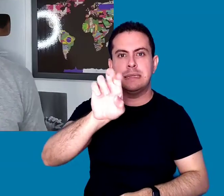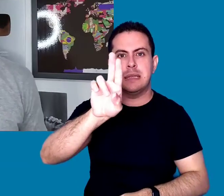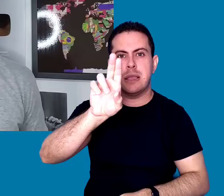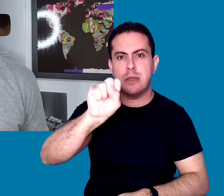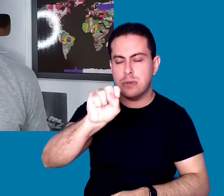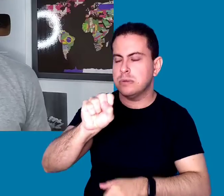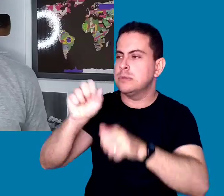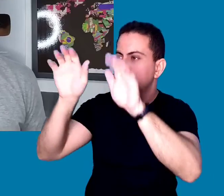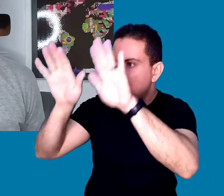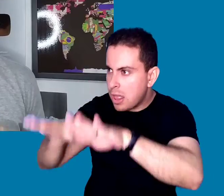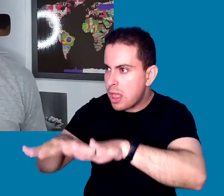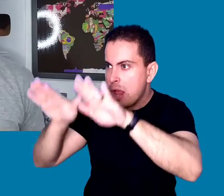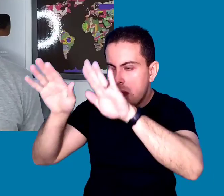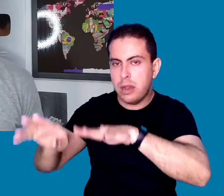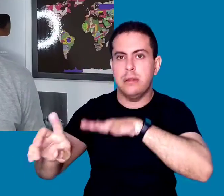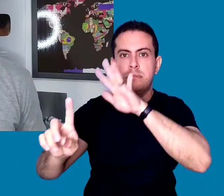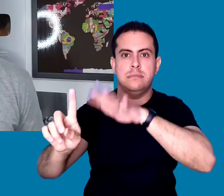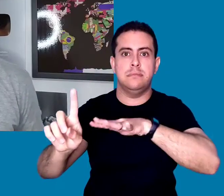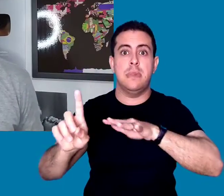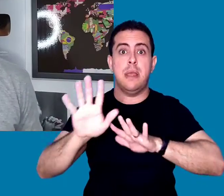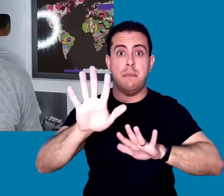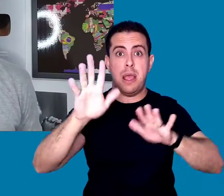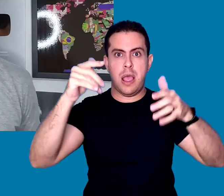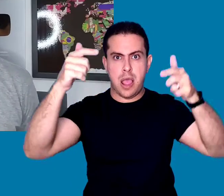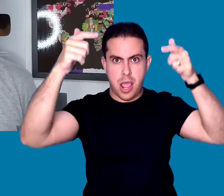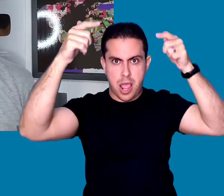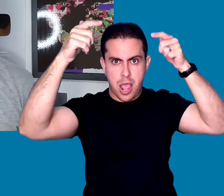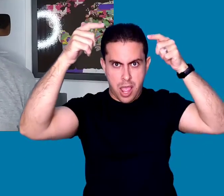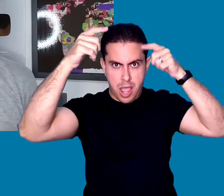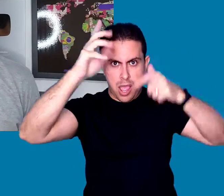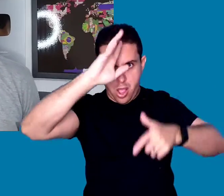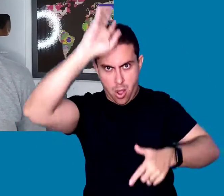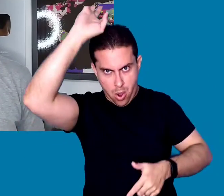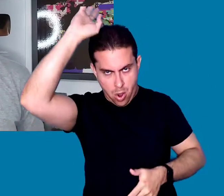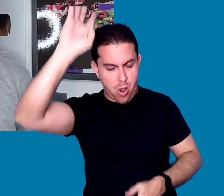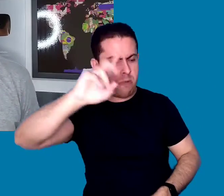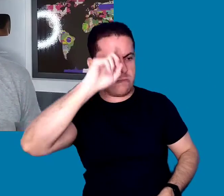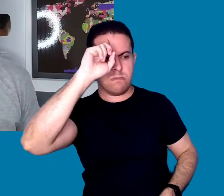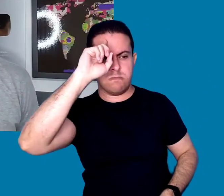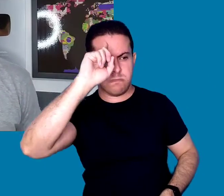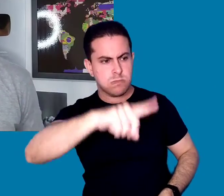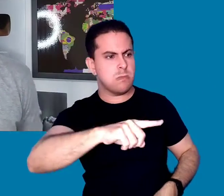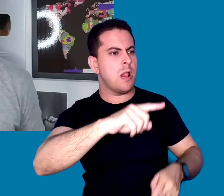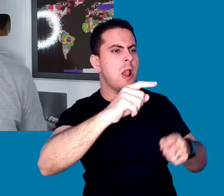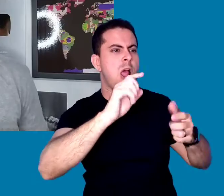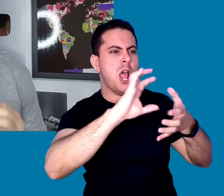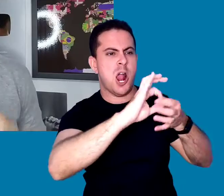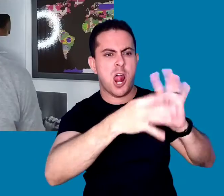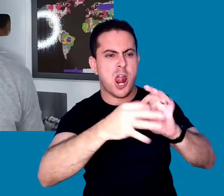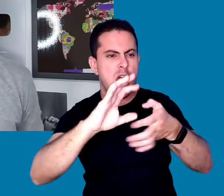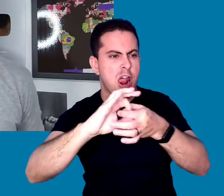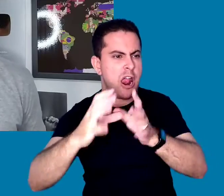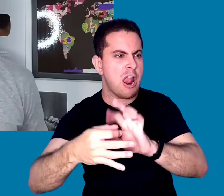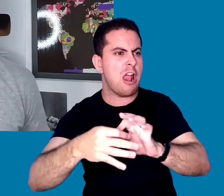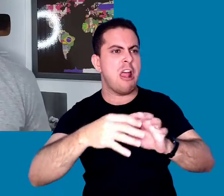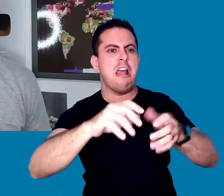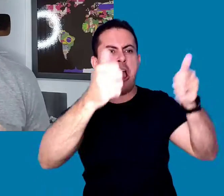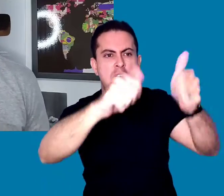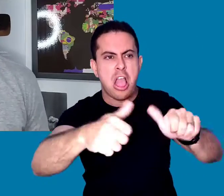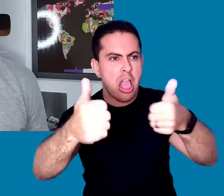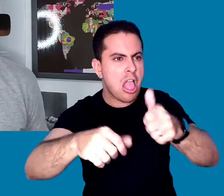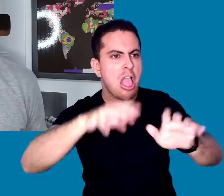Zeus. Entretanto, quando já estava sob o domínio do Império Romano, o imperador decidiu proibir qualquer evento